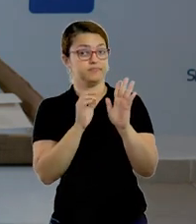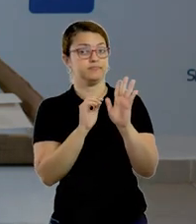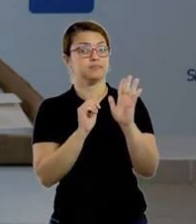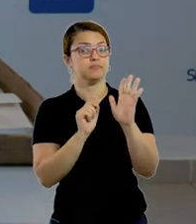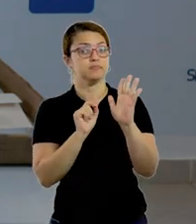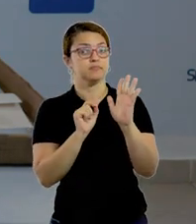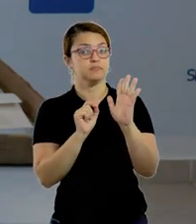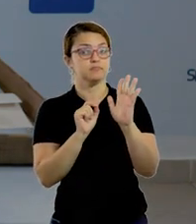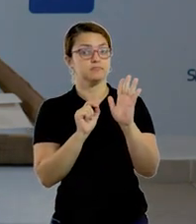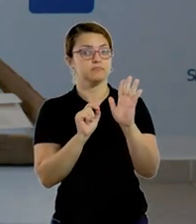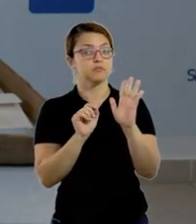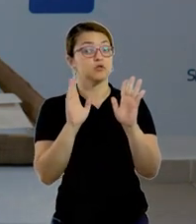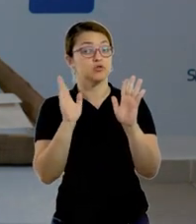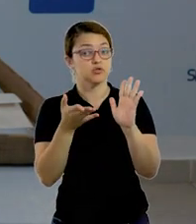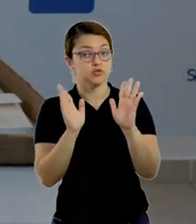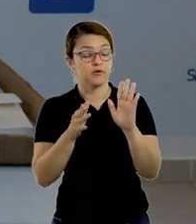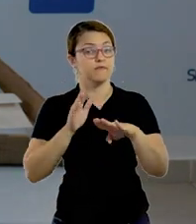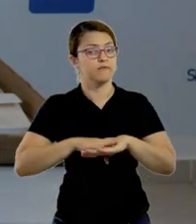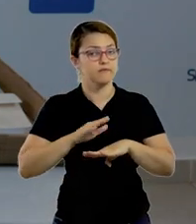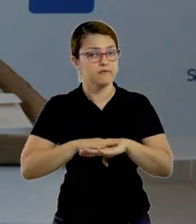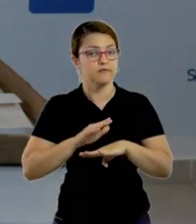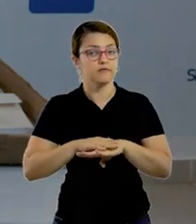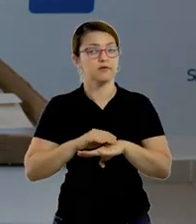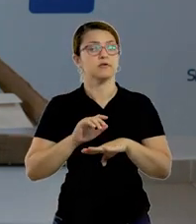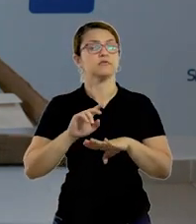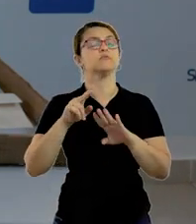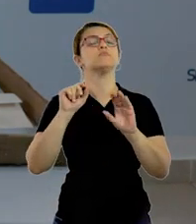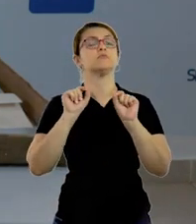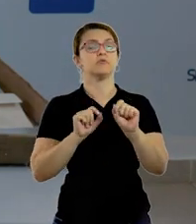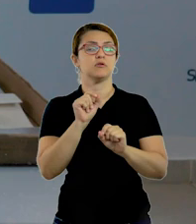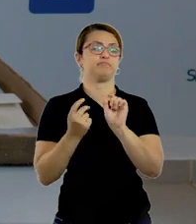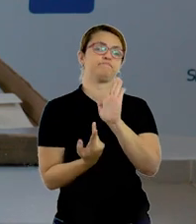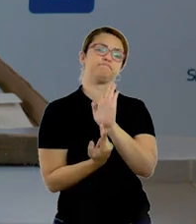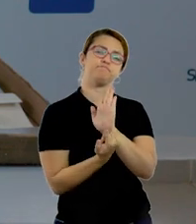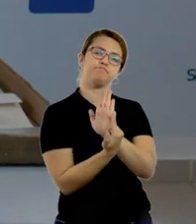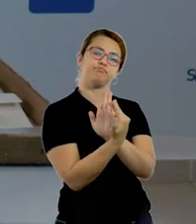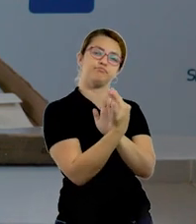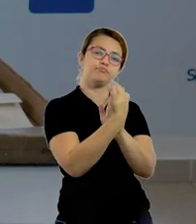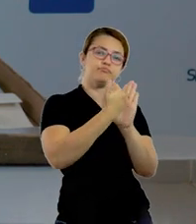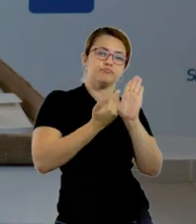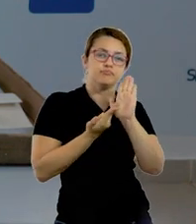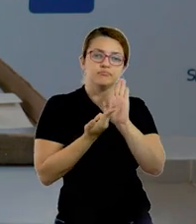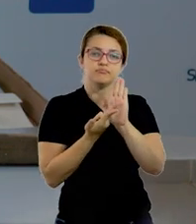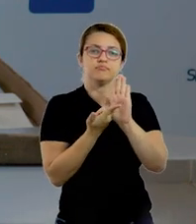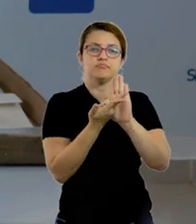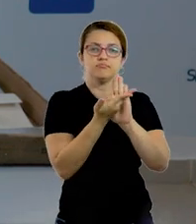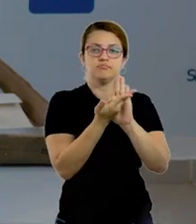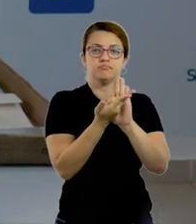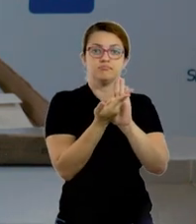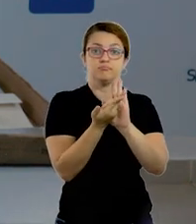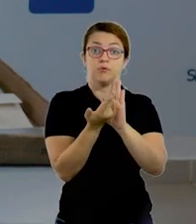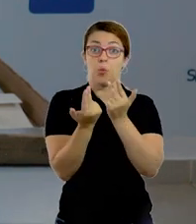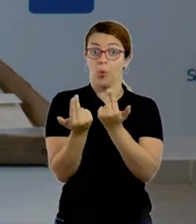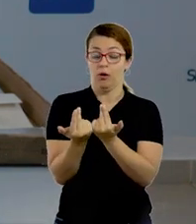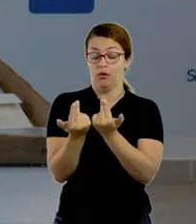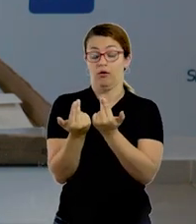então 5 vezes. Feito isso, você vai recortar essas letrinhas, elas vão ficar